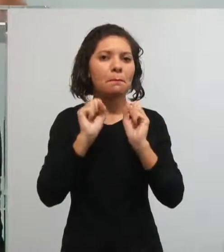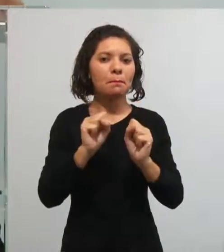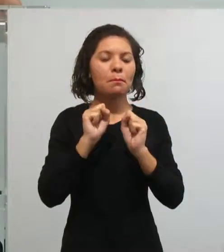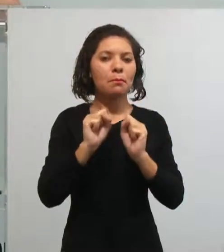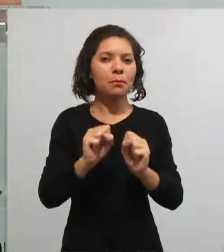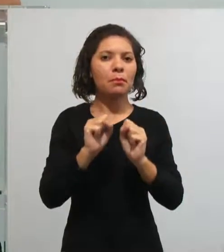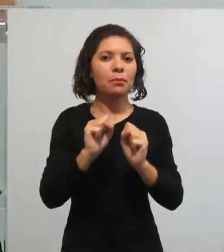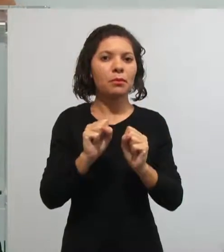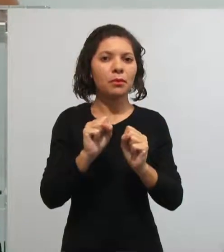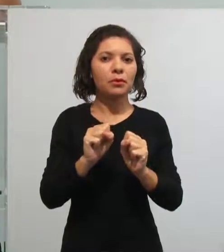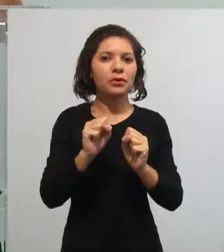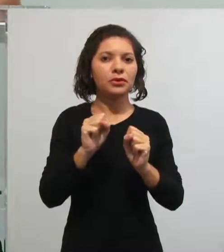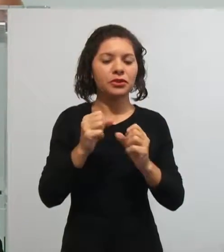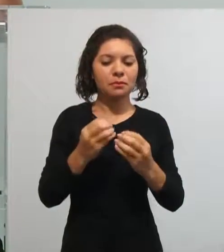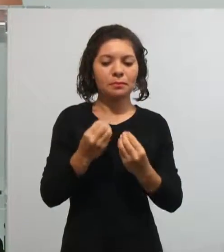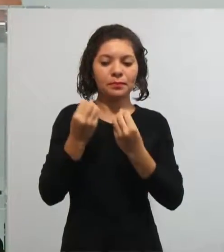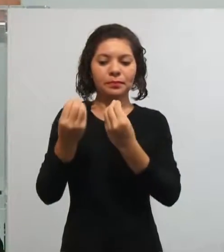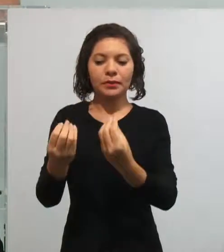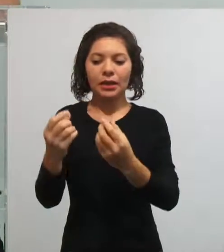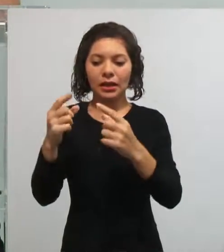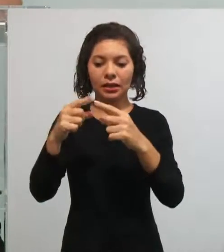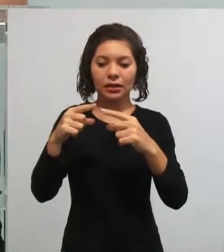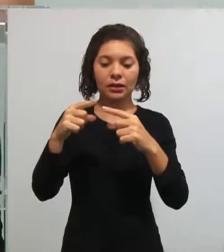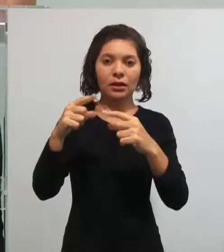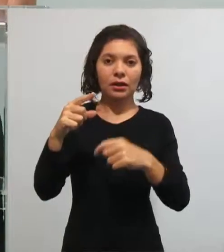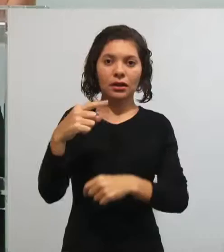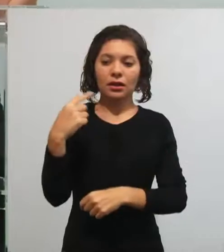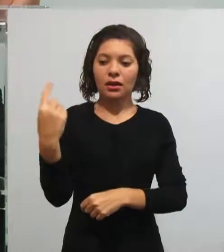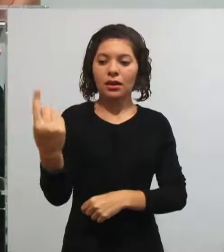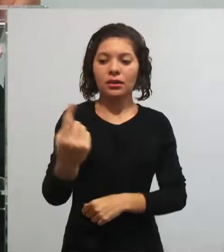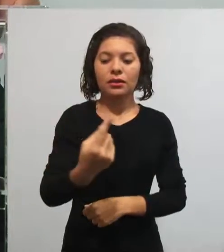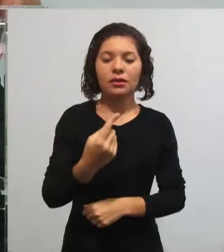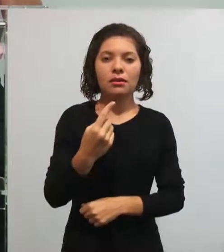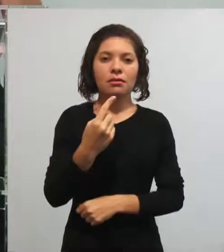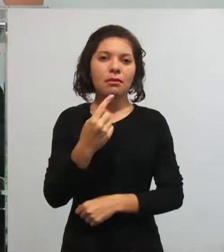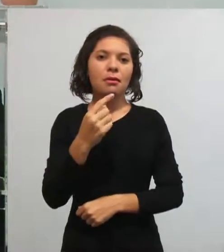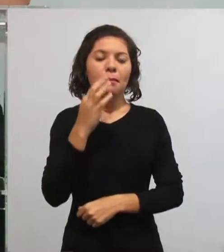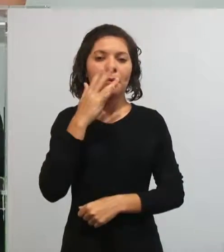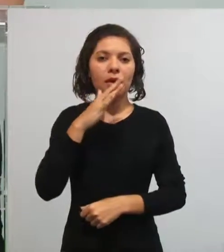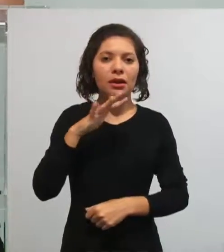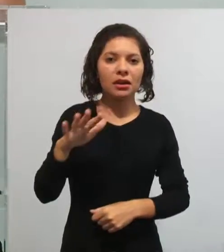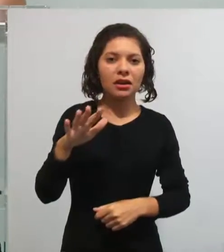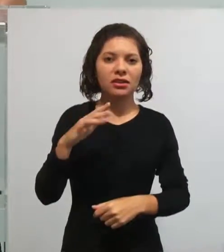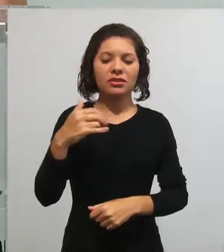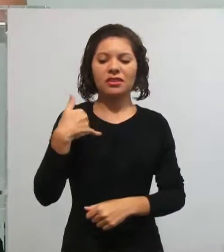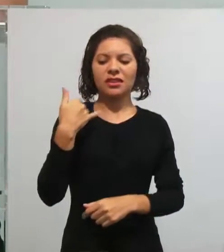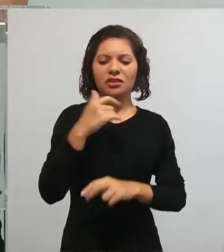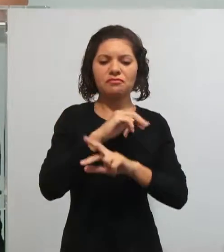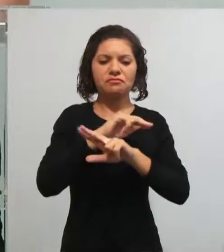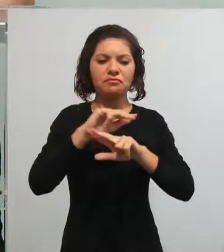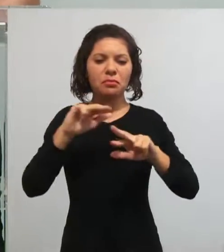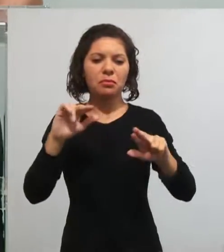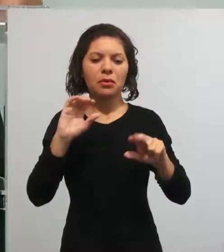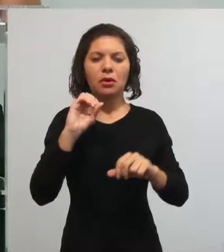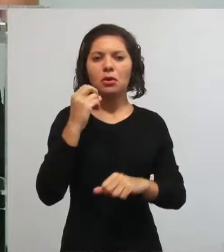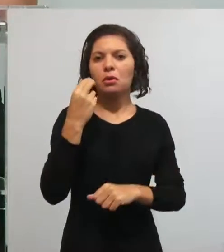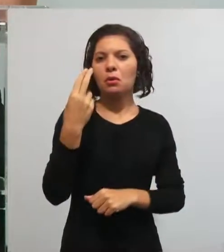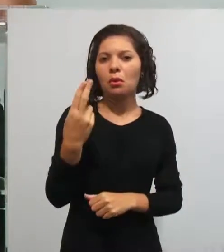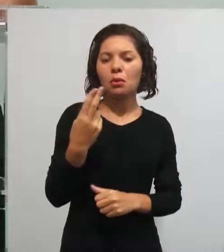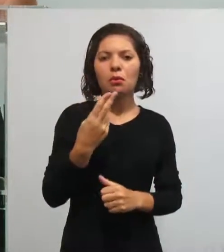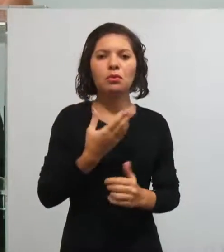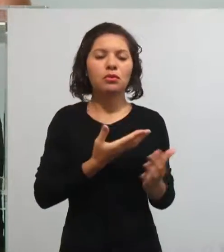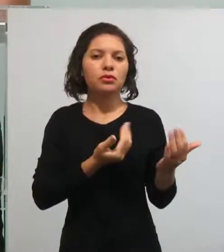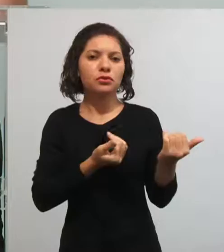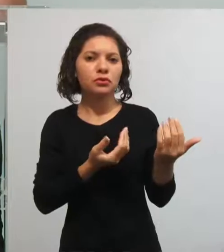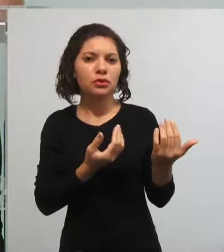Chapeuzinho Vermelho para as crianças lerem. Isso pode ser feito com crianças de várias idades, ou jovens, adolescentes, até mesmo